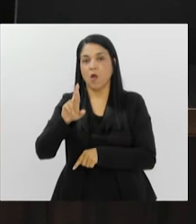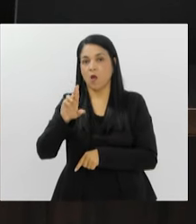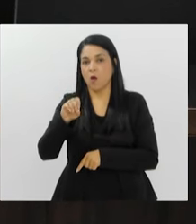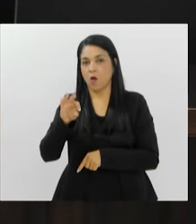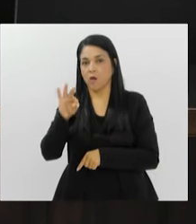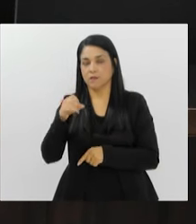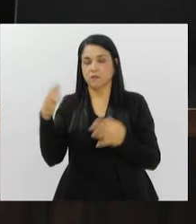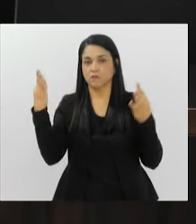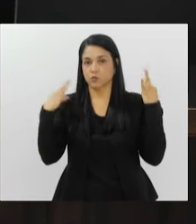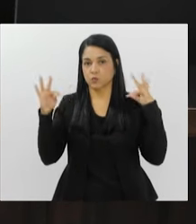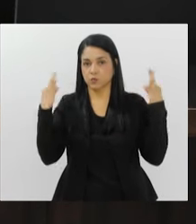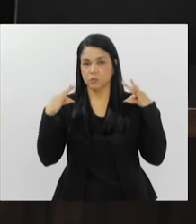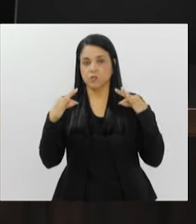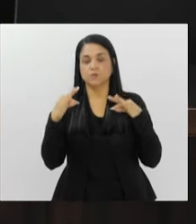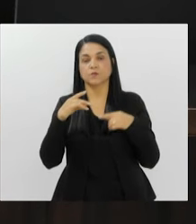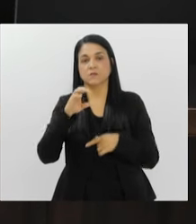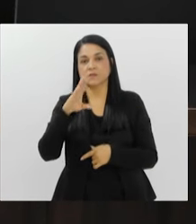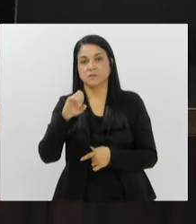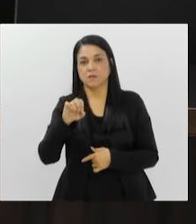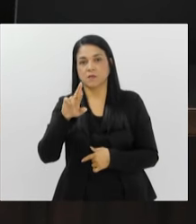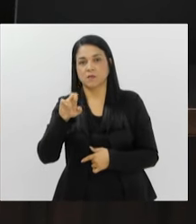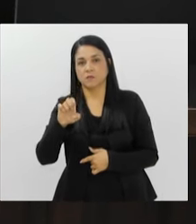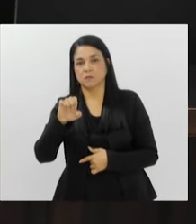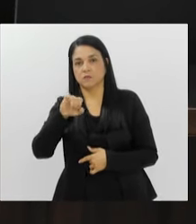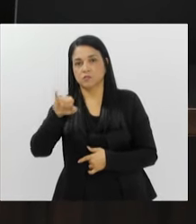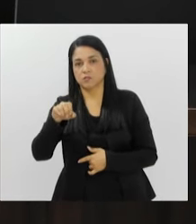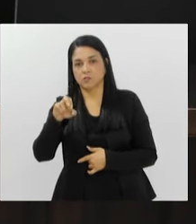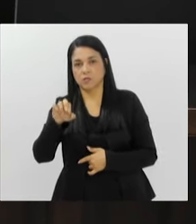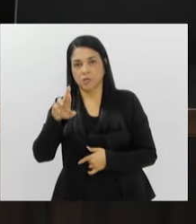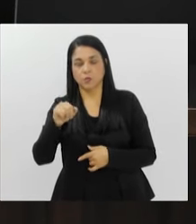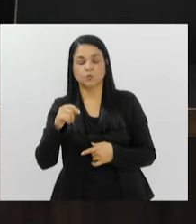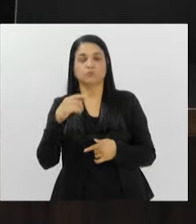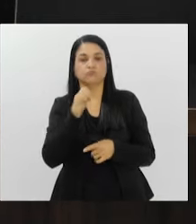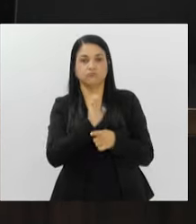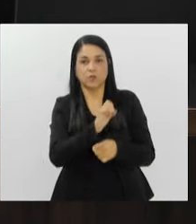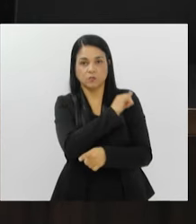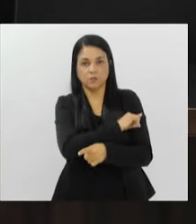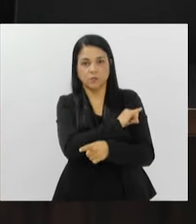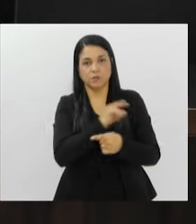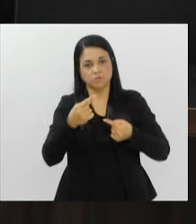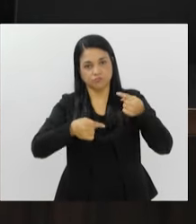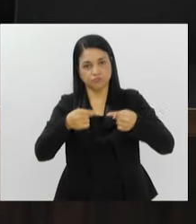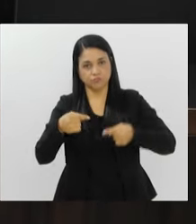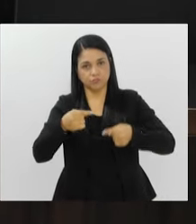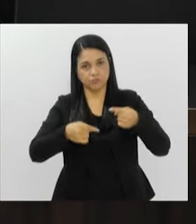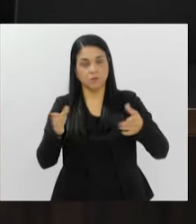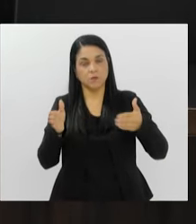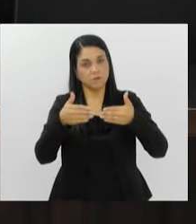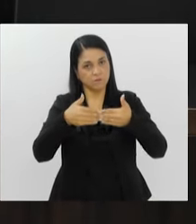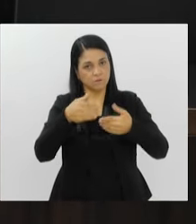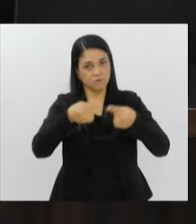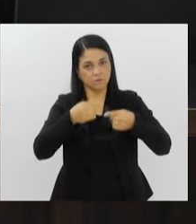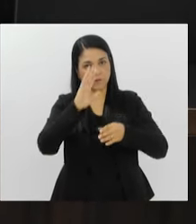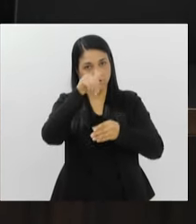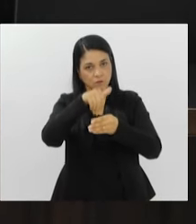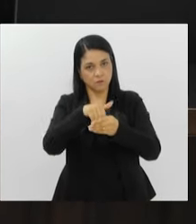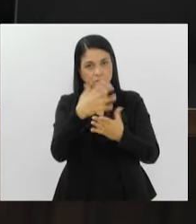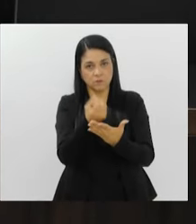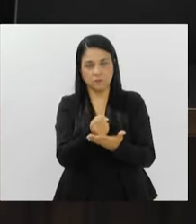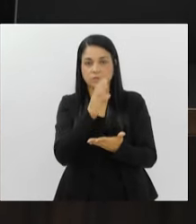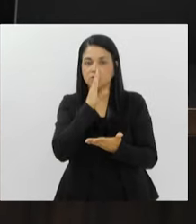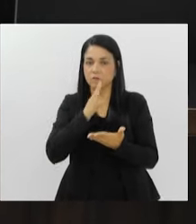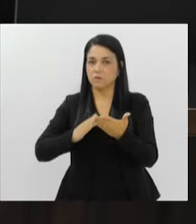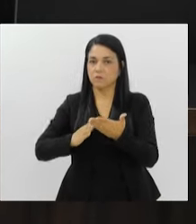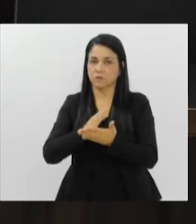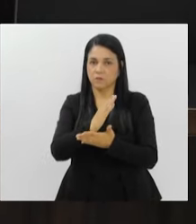cervejeiro do Estado do Rio de Janeiro e da outras providências em discussão não havendo Quem Queira discutir encerado discussão eem votação senhores que